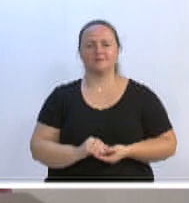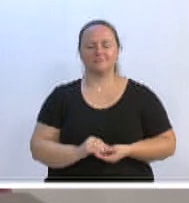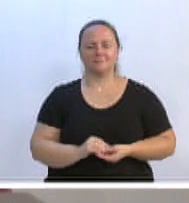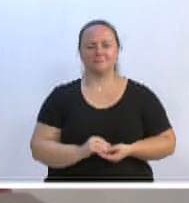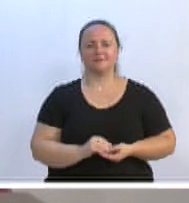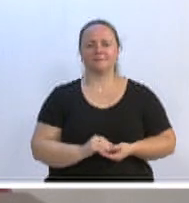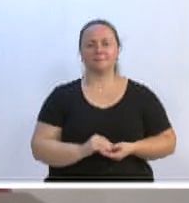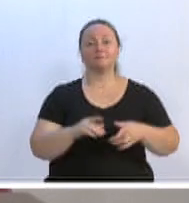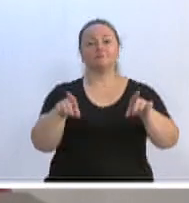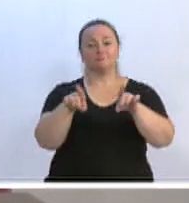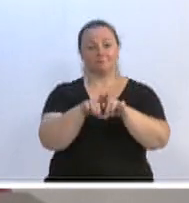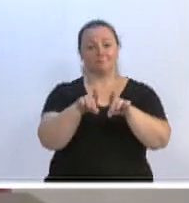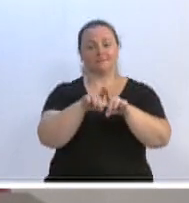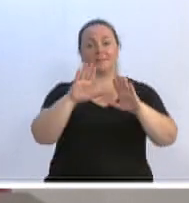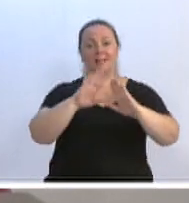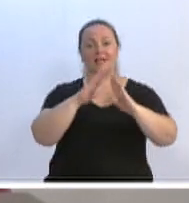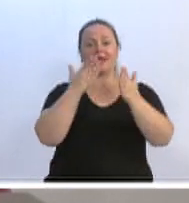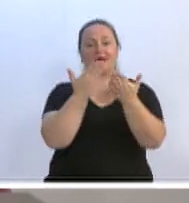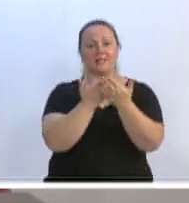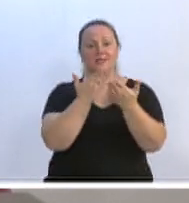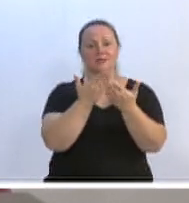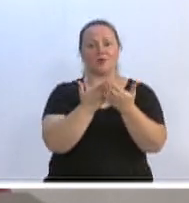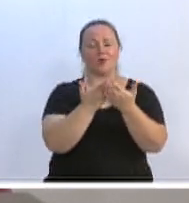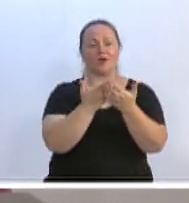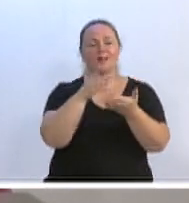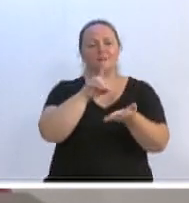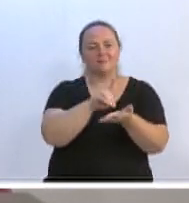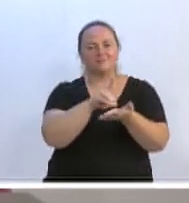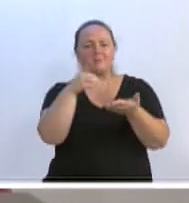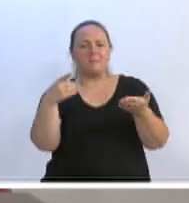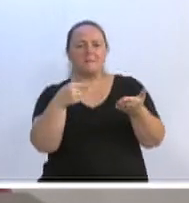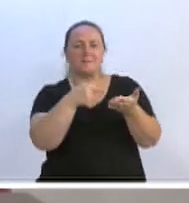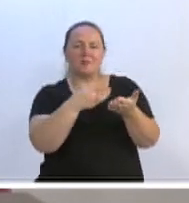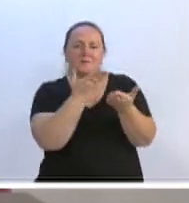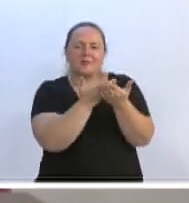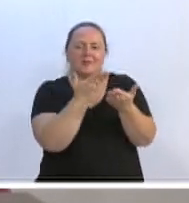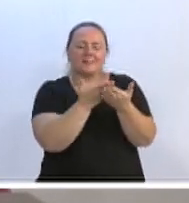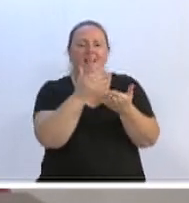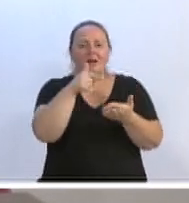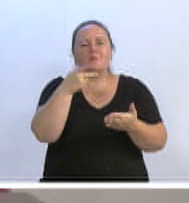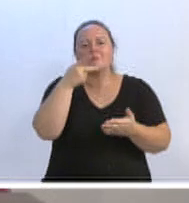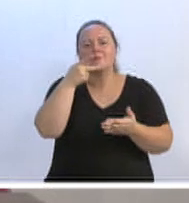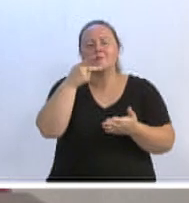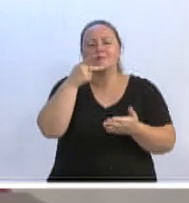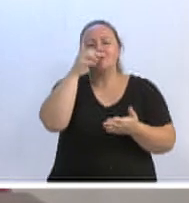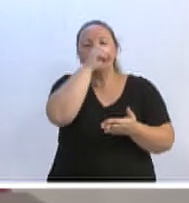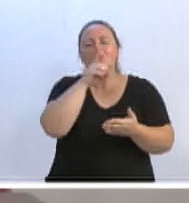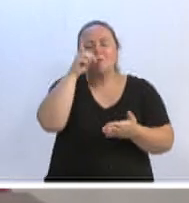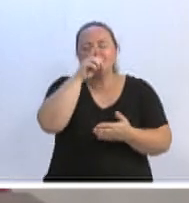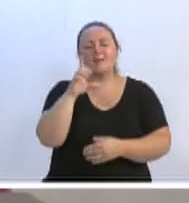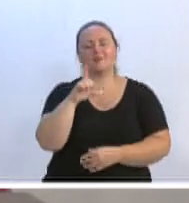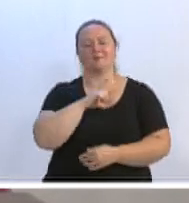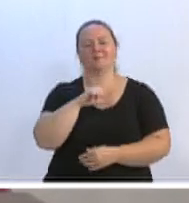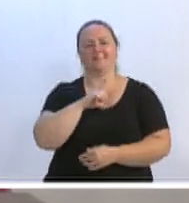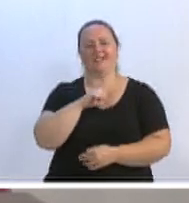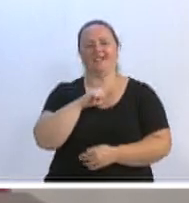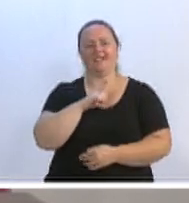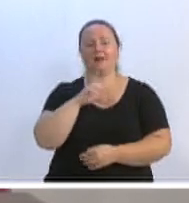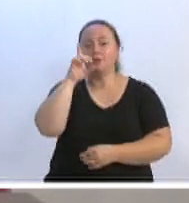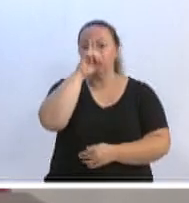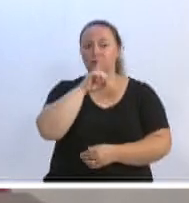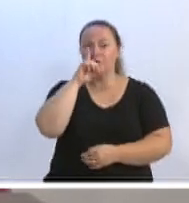a Escola Bíblica Dominical, que é uma marca da Igreja Cristã Maranata, onde temos